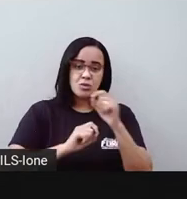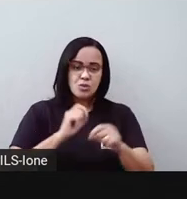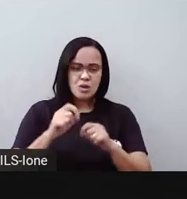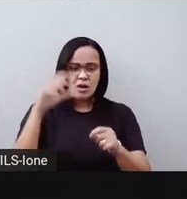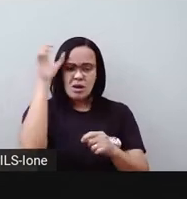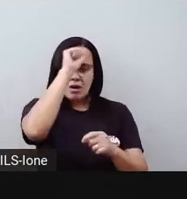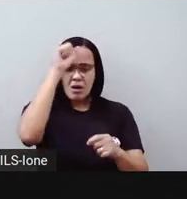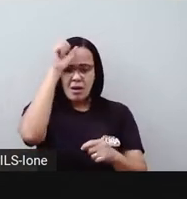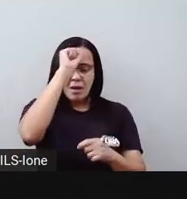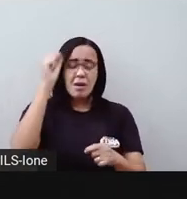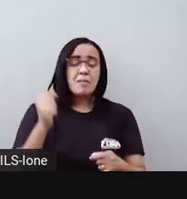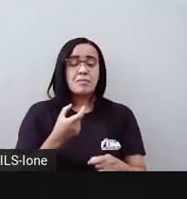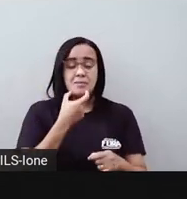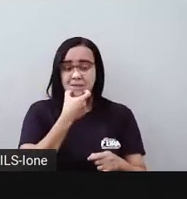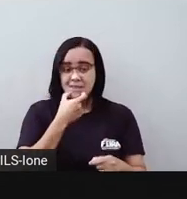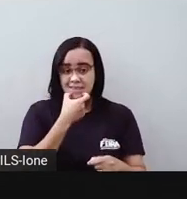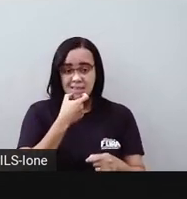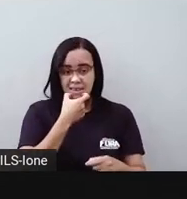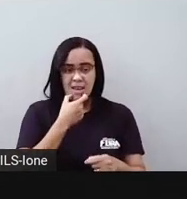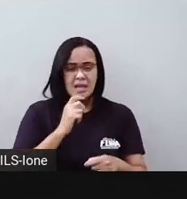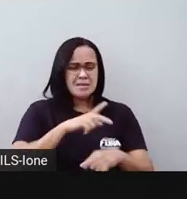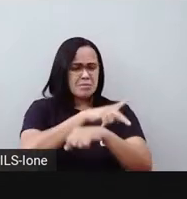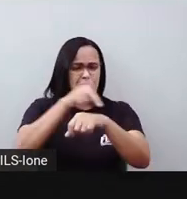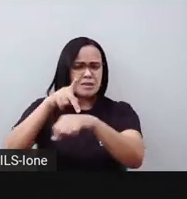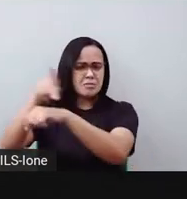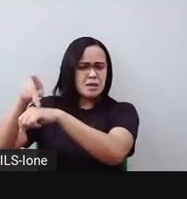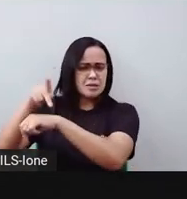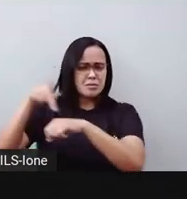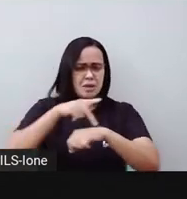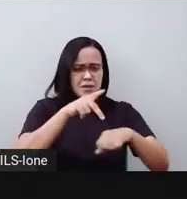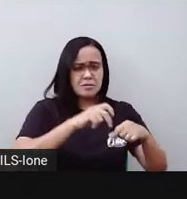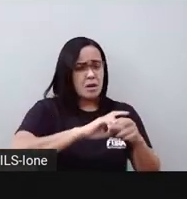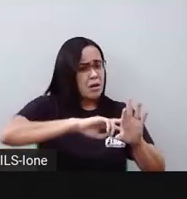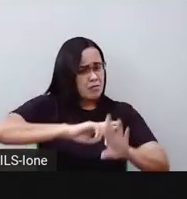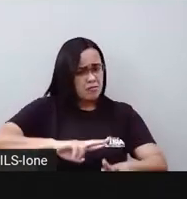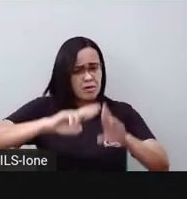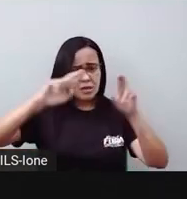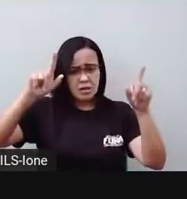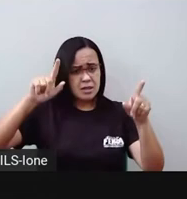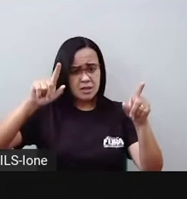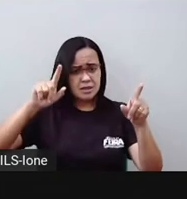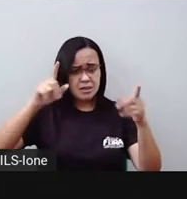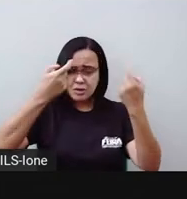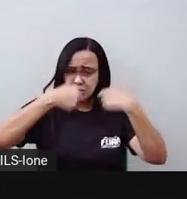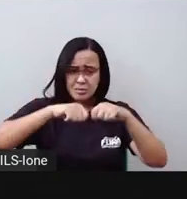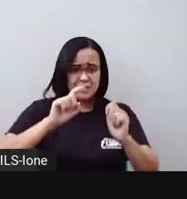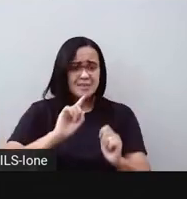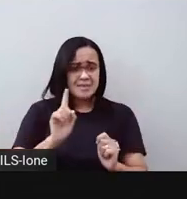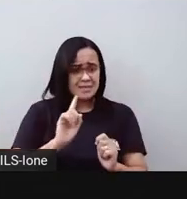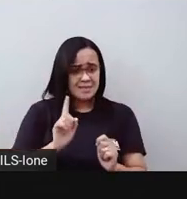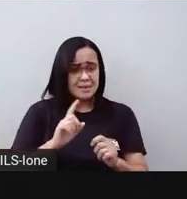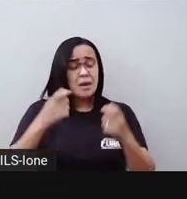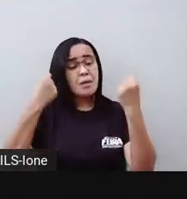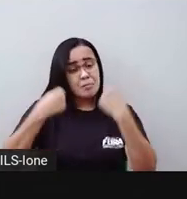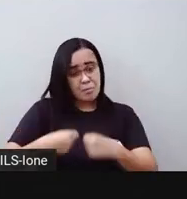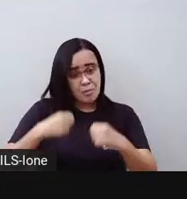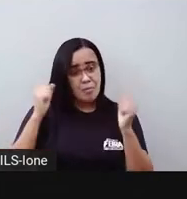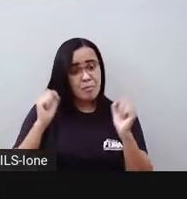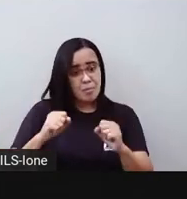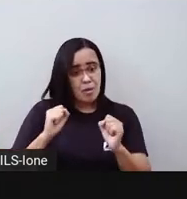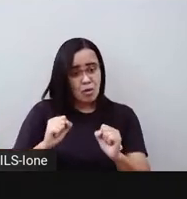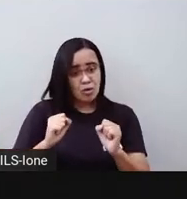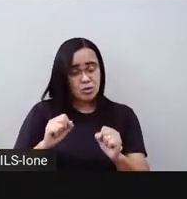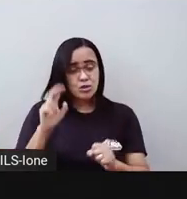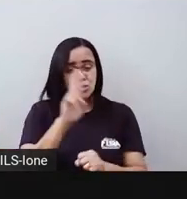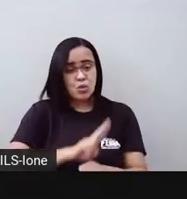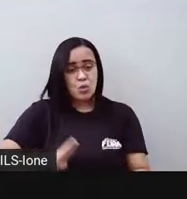ou a Austrália, ou outros países que têm essa língua como língua materna. A gente pode estudar inglês dentro